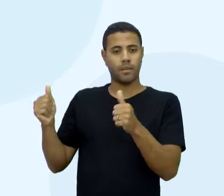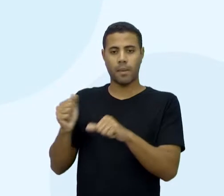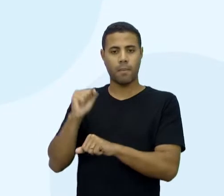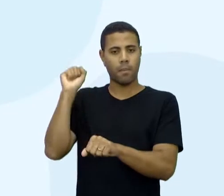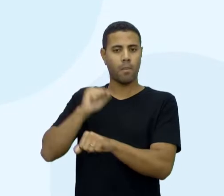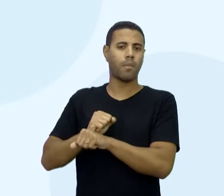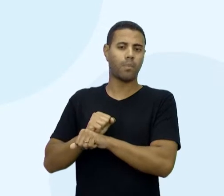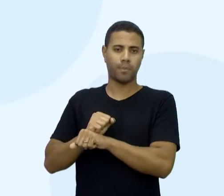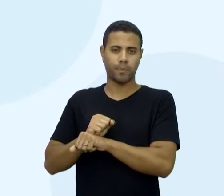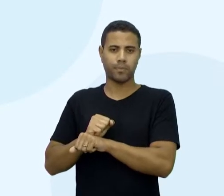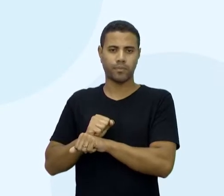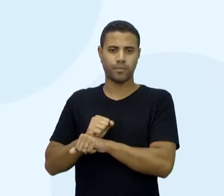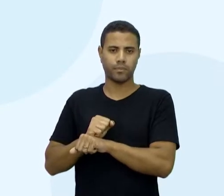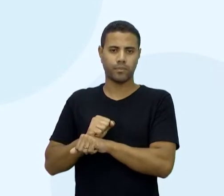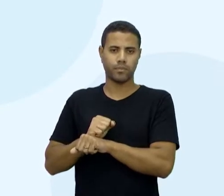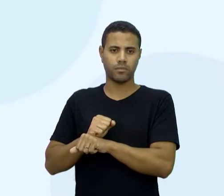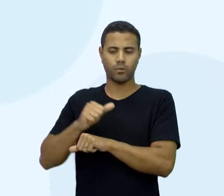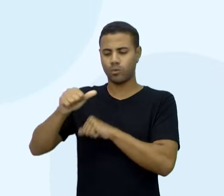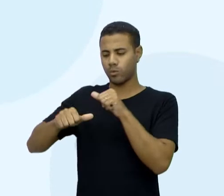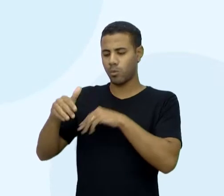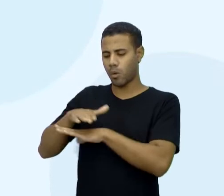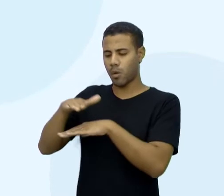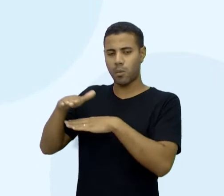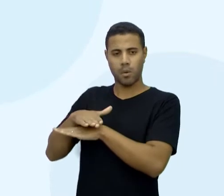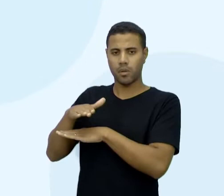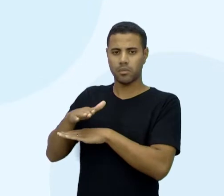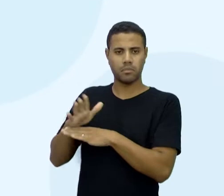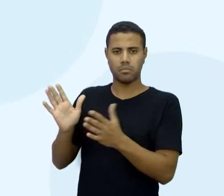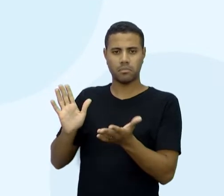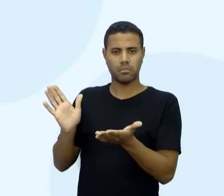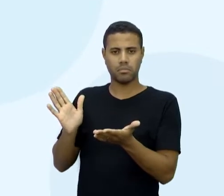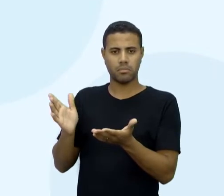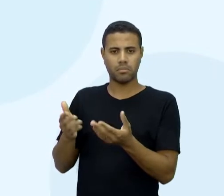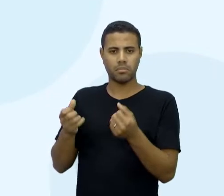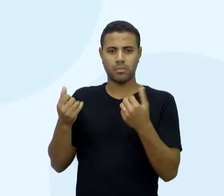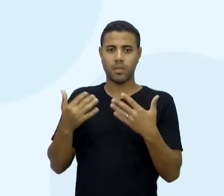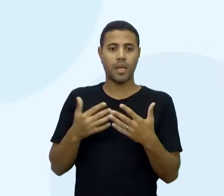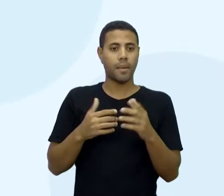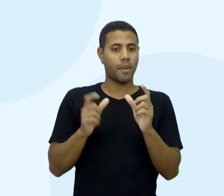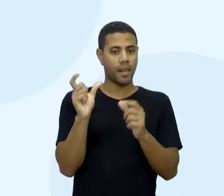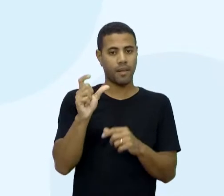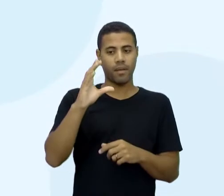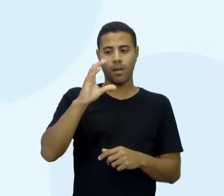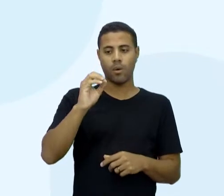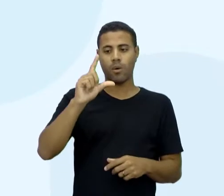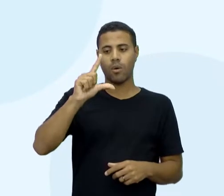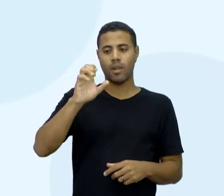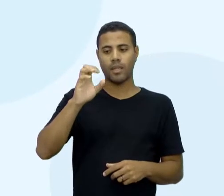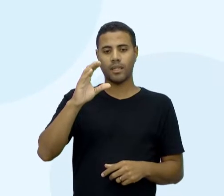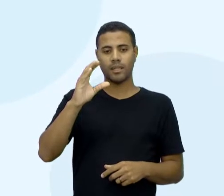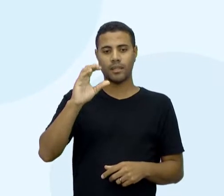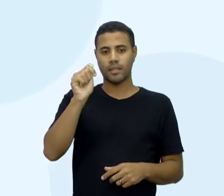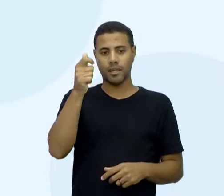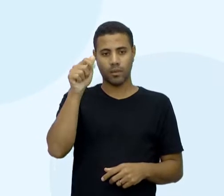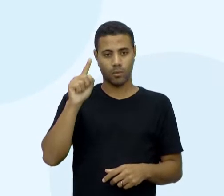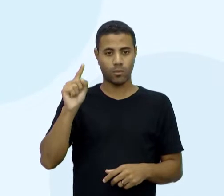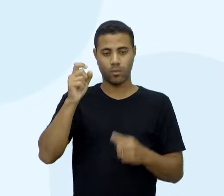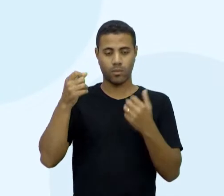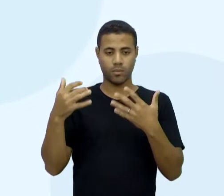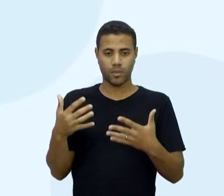e a ideia de coleção acabou vigorando. Coleção. No período moderno,